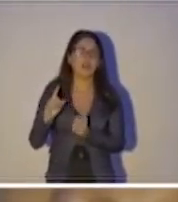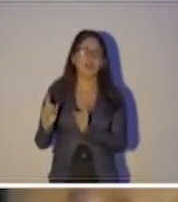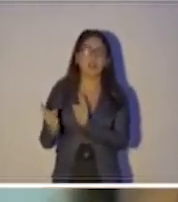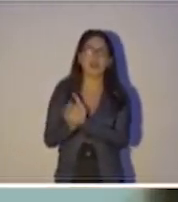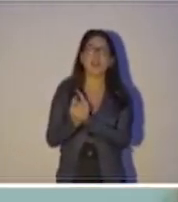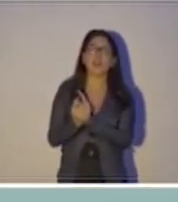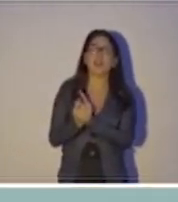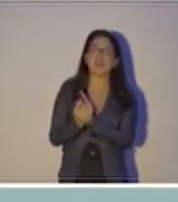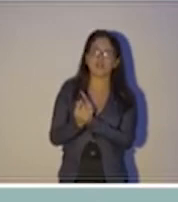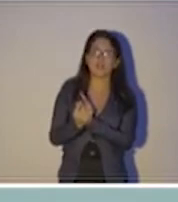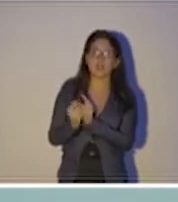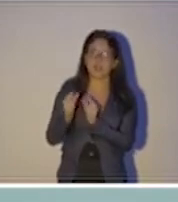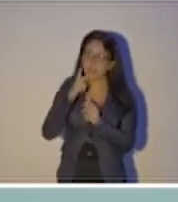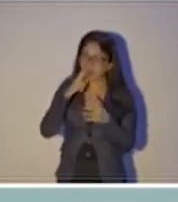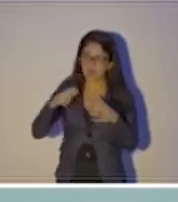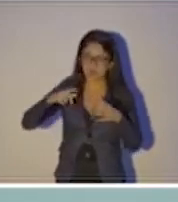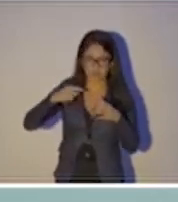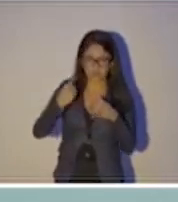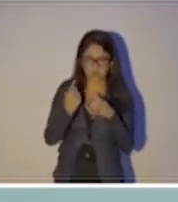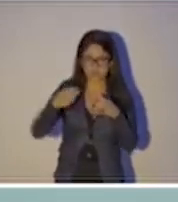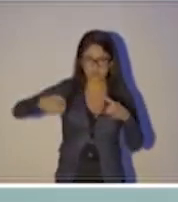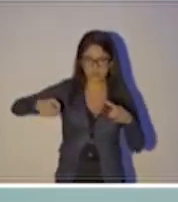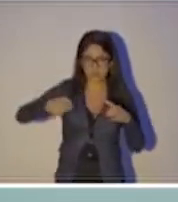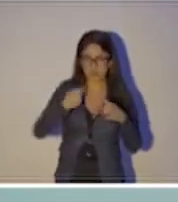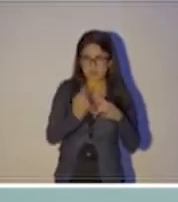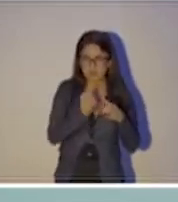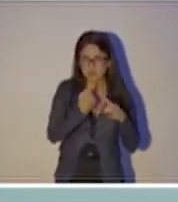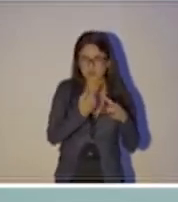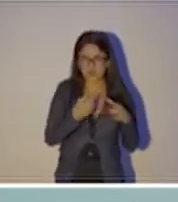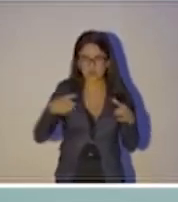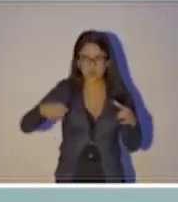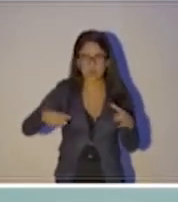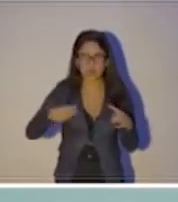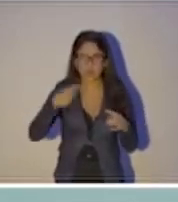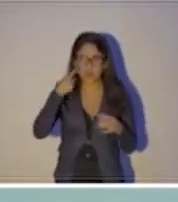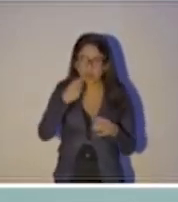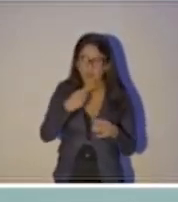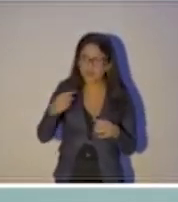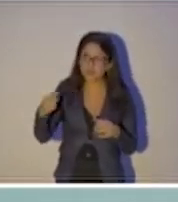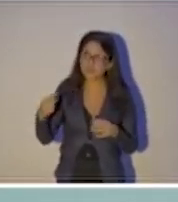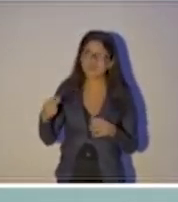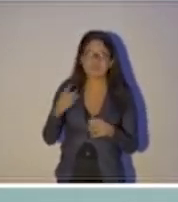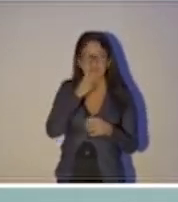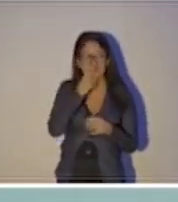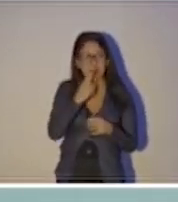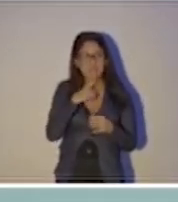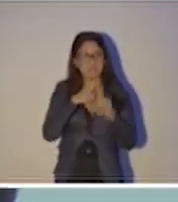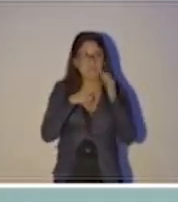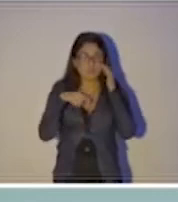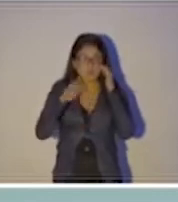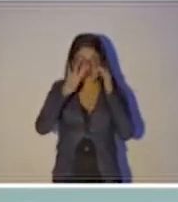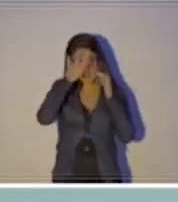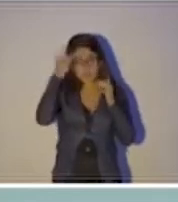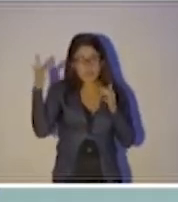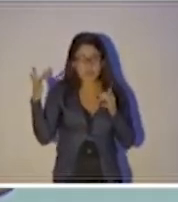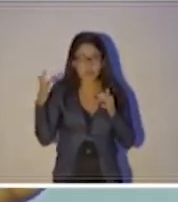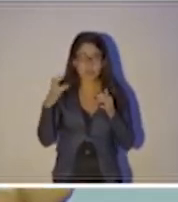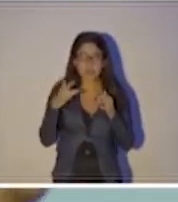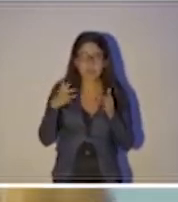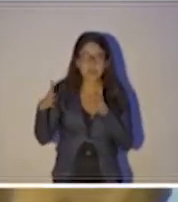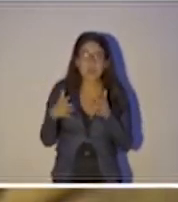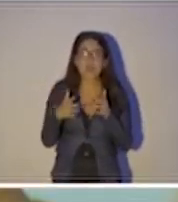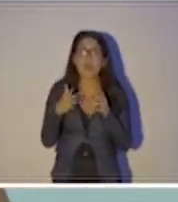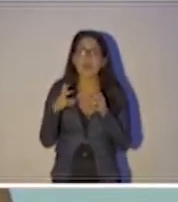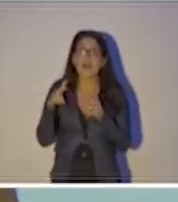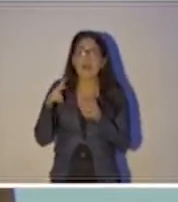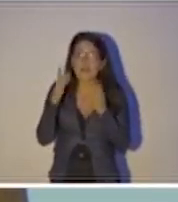de pressão. Olho ao redor e me pergunto se as demais pessoas ignoram tal espetáculo. Caminho atento pelos labirintos da feira